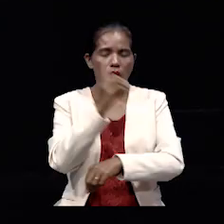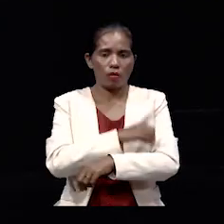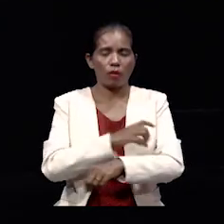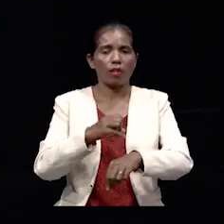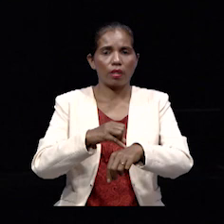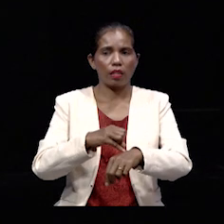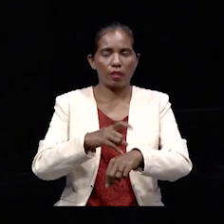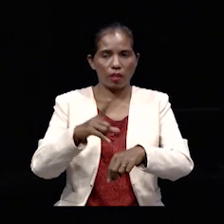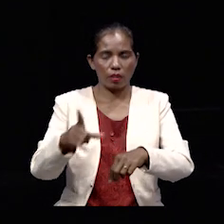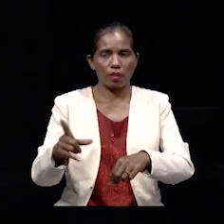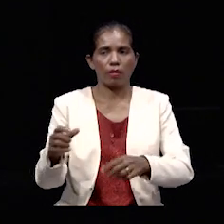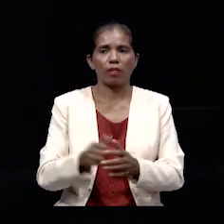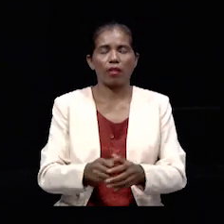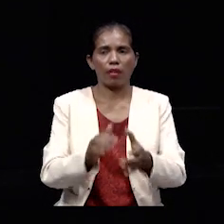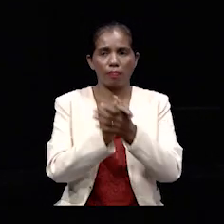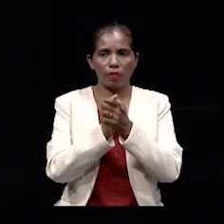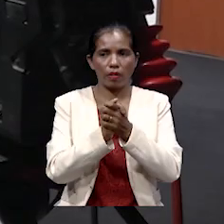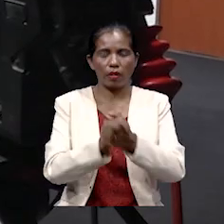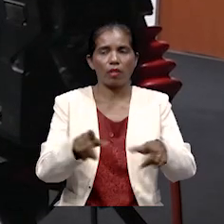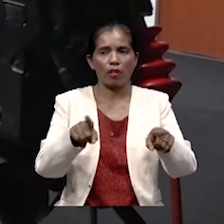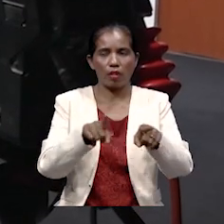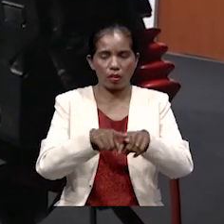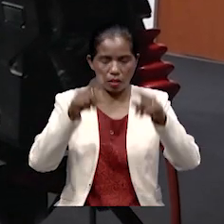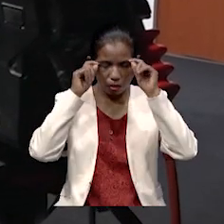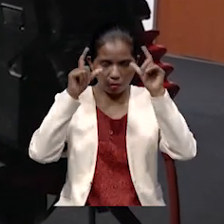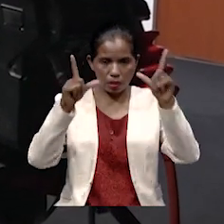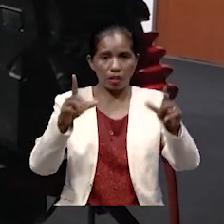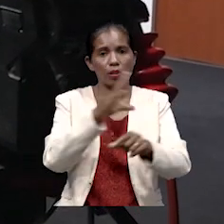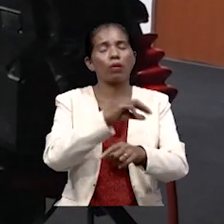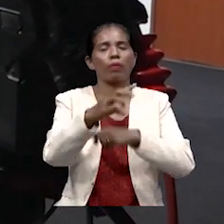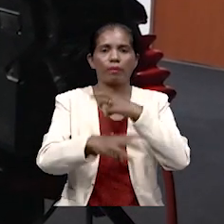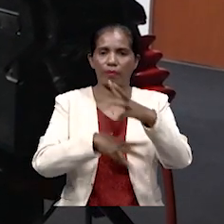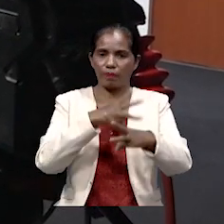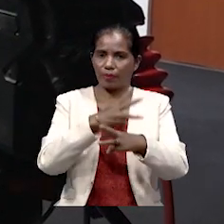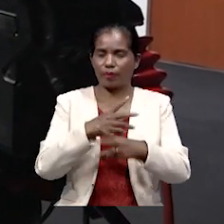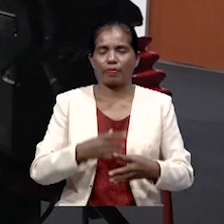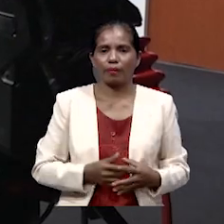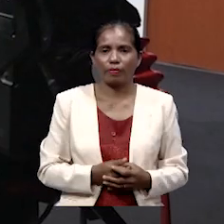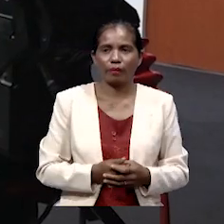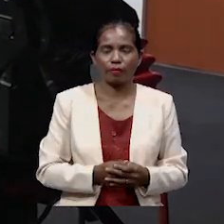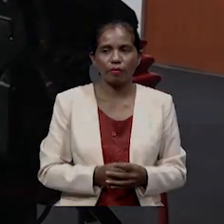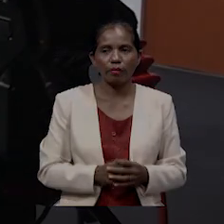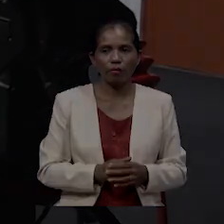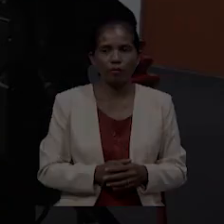Rua Nulu, né, a metin liutan relação externa Timor-Leste ao mundo. Clementino Maia, SGMN.